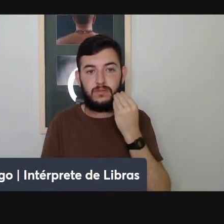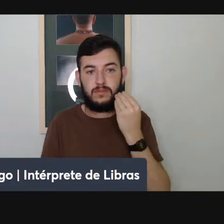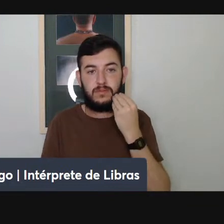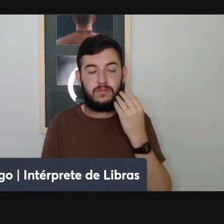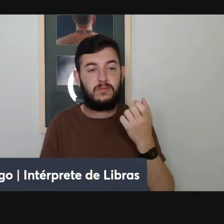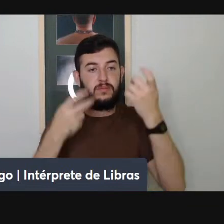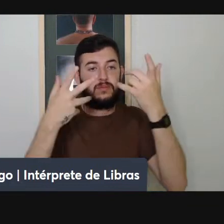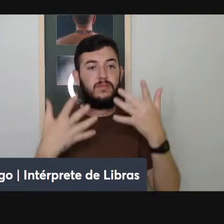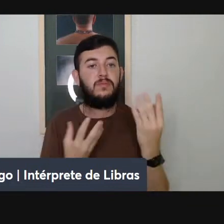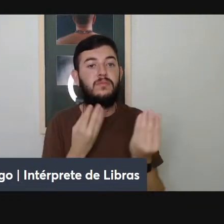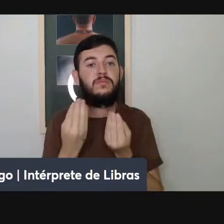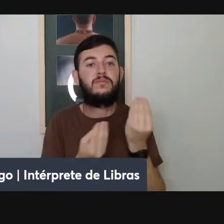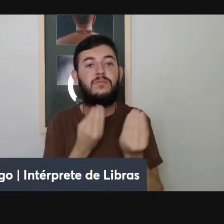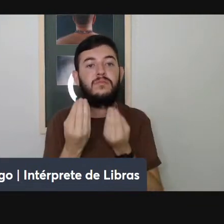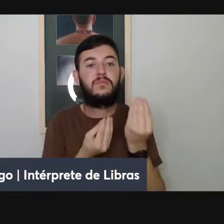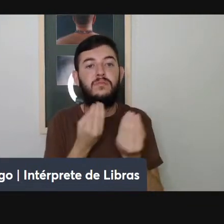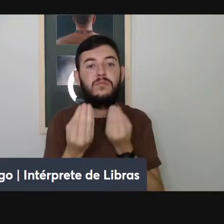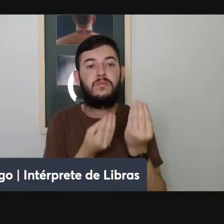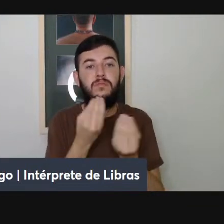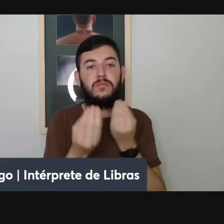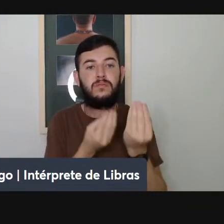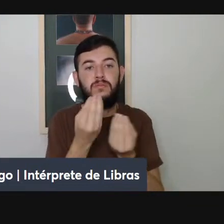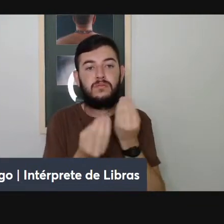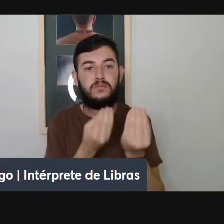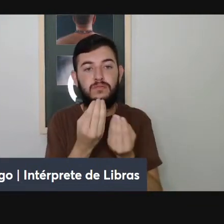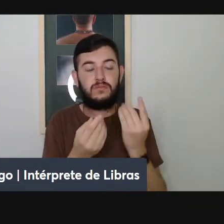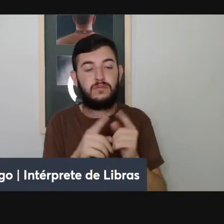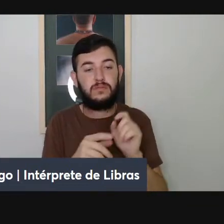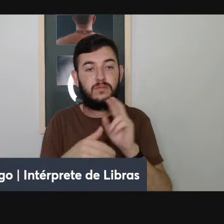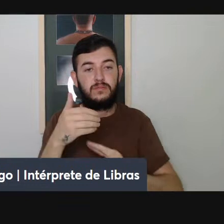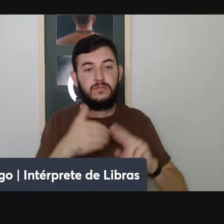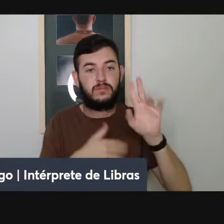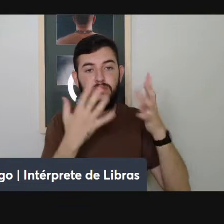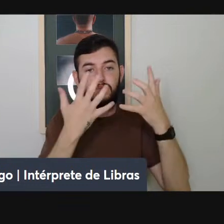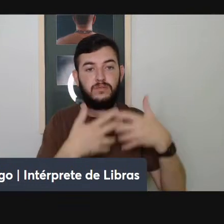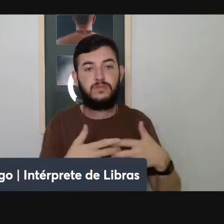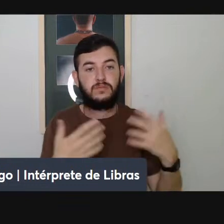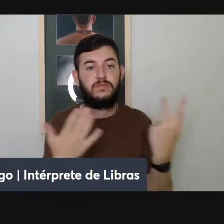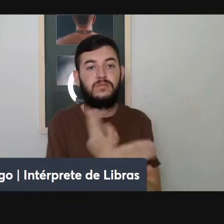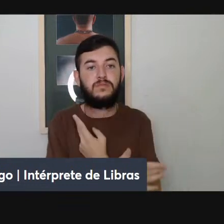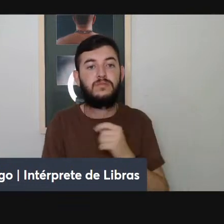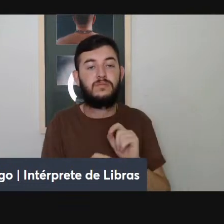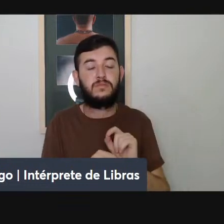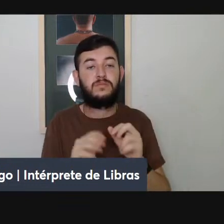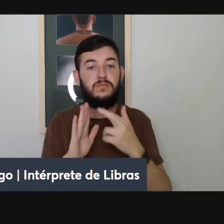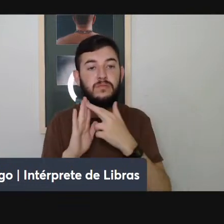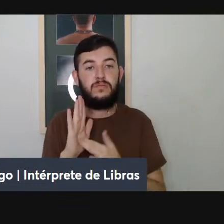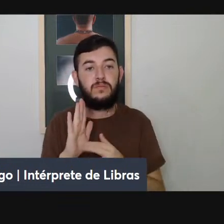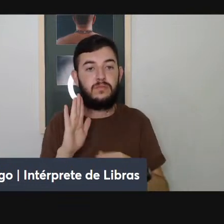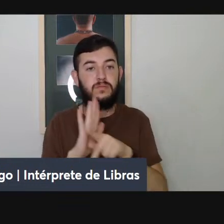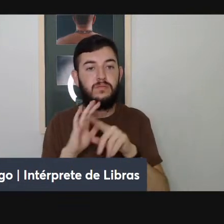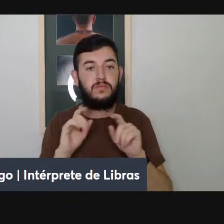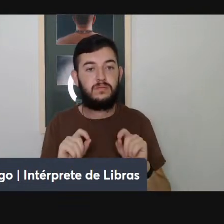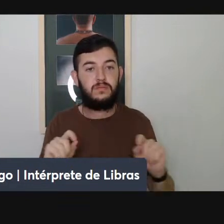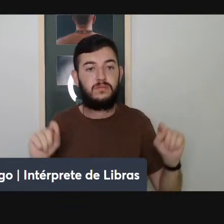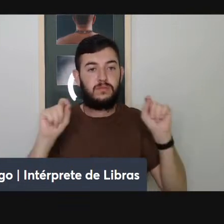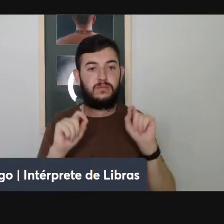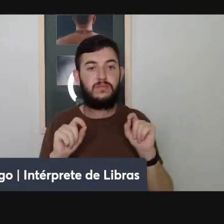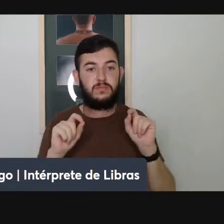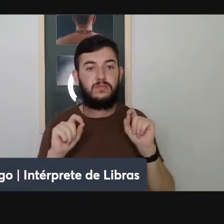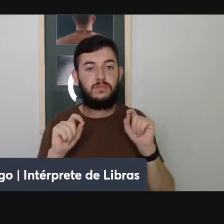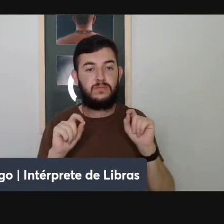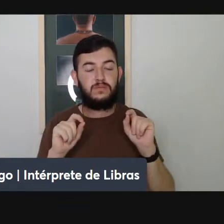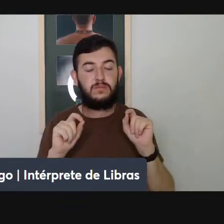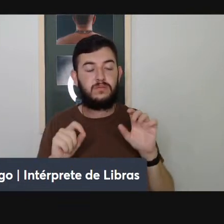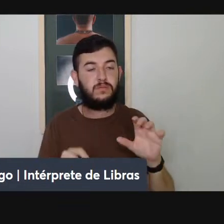as universidades funcionam, o que aconteceu com elas sob o regime corporativo e que alternativas existiram